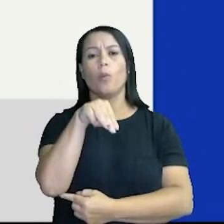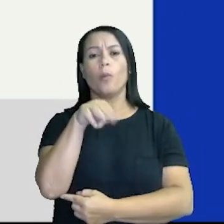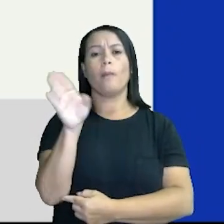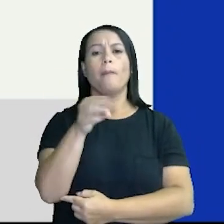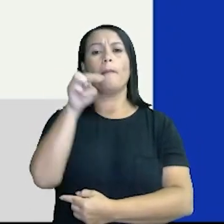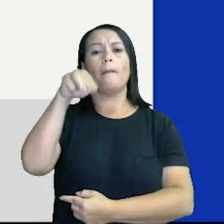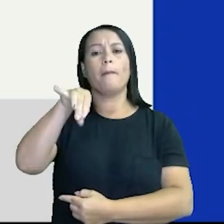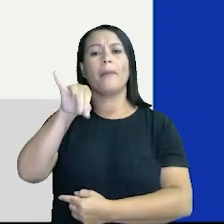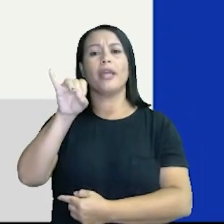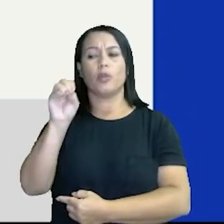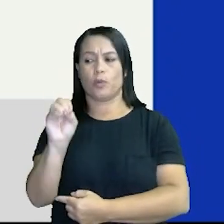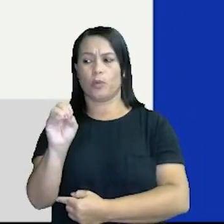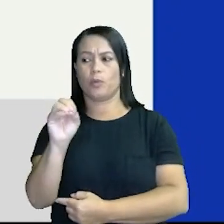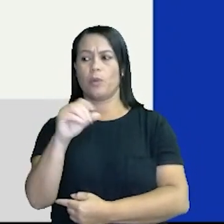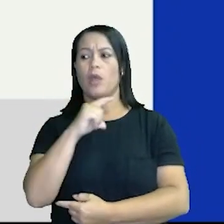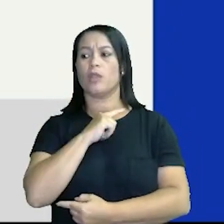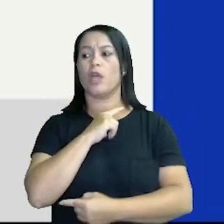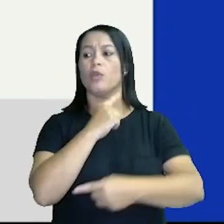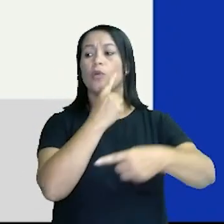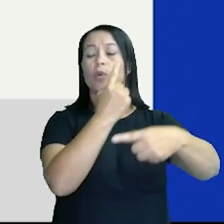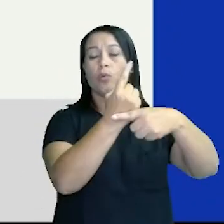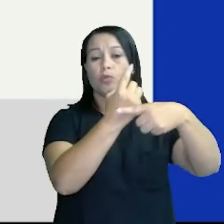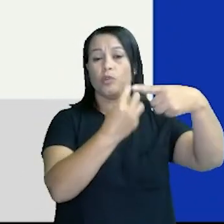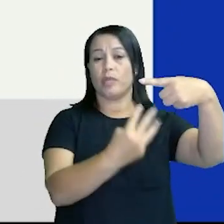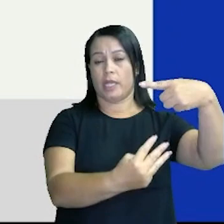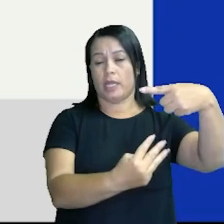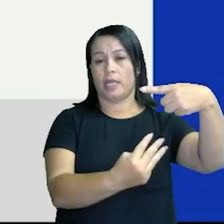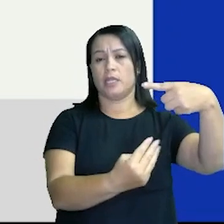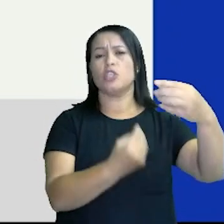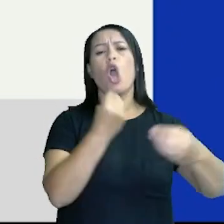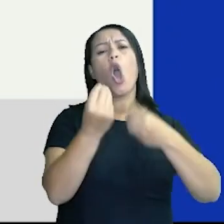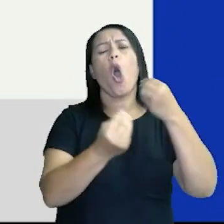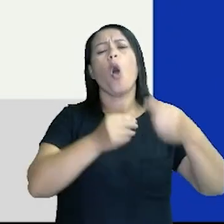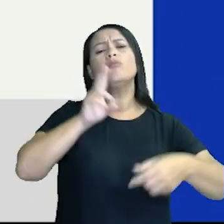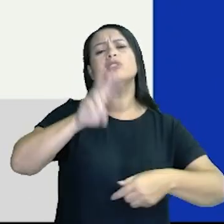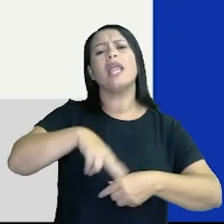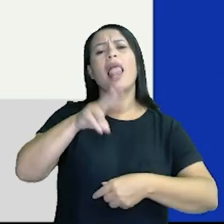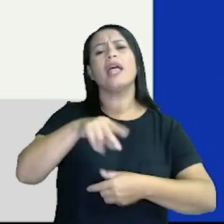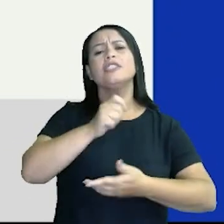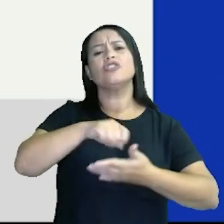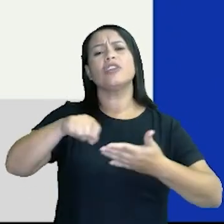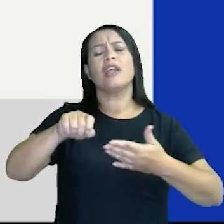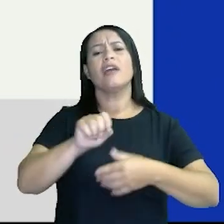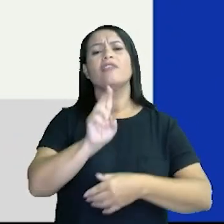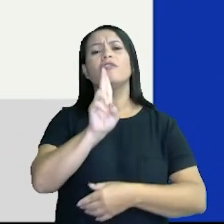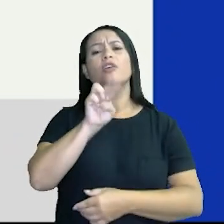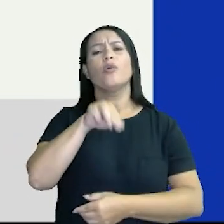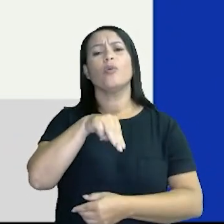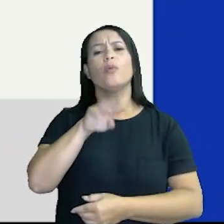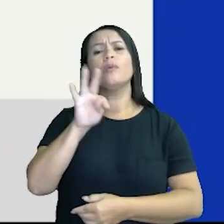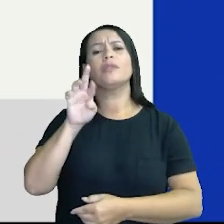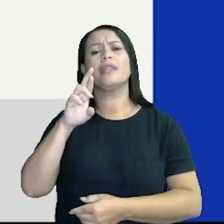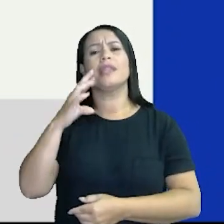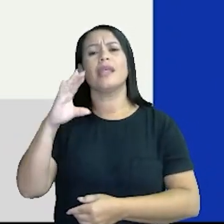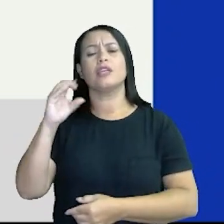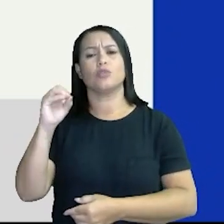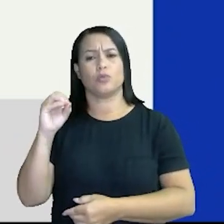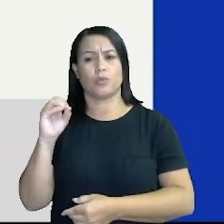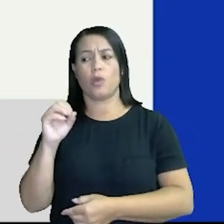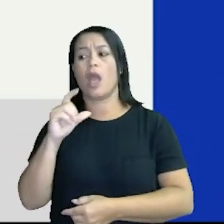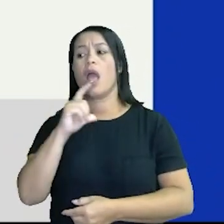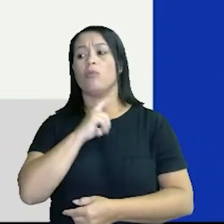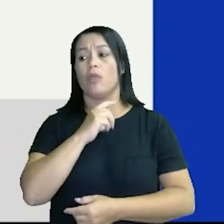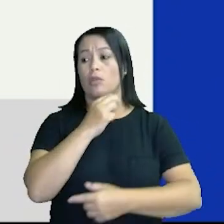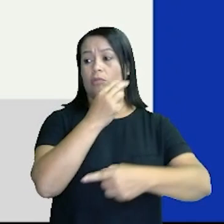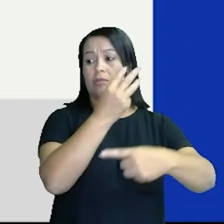tá bem? Eu tenho 1 sobre 3. Como é que se lê? 1/3. Eu